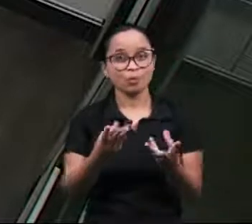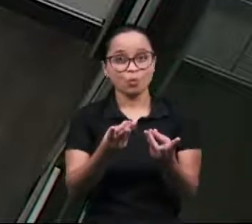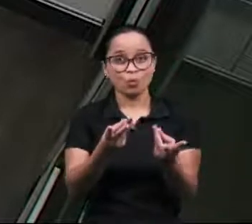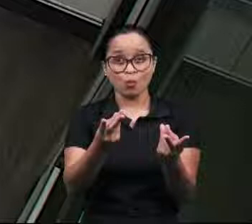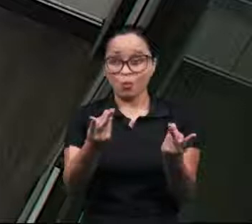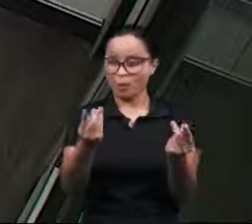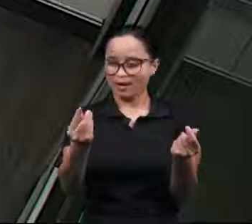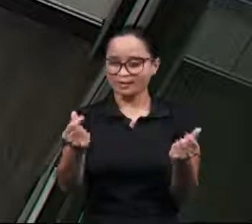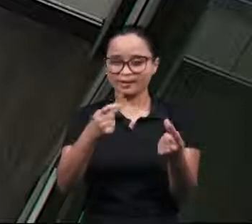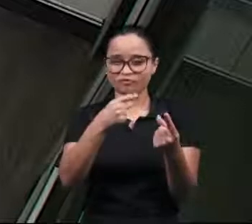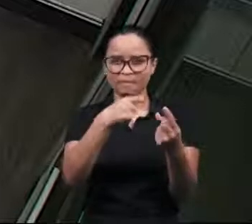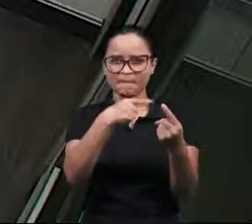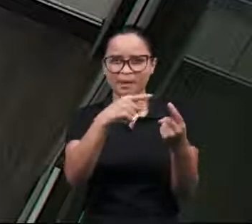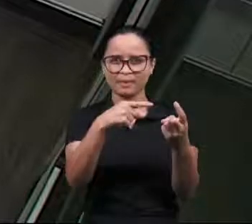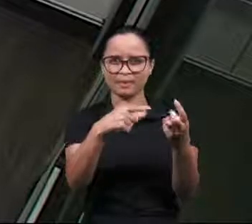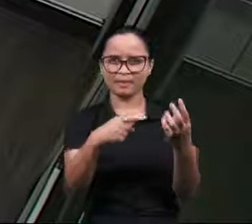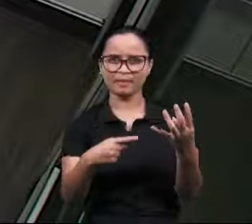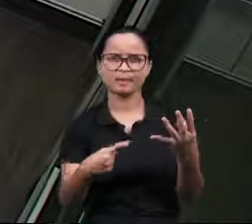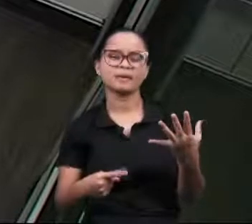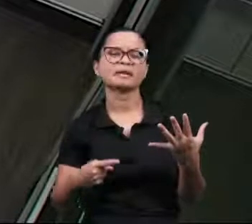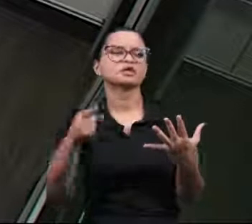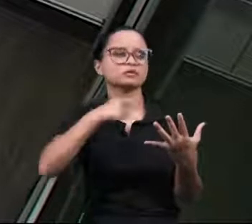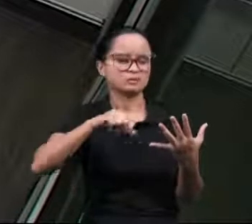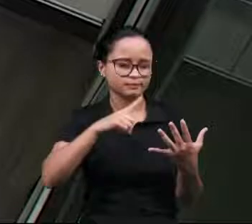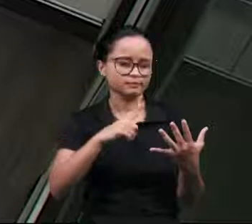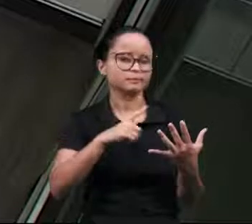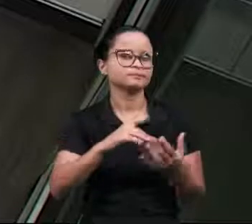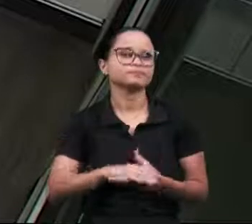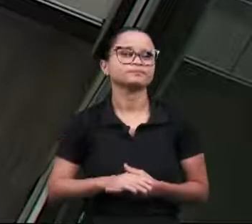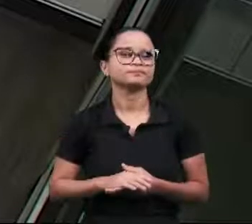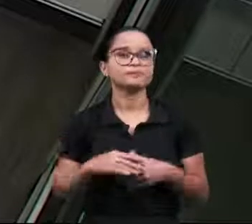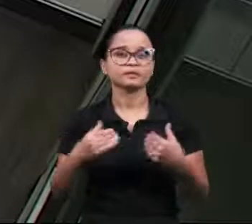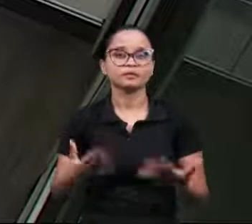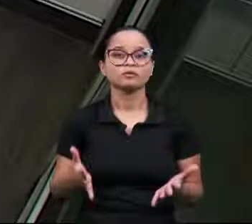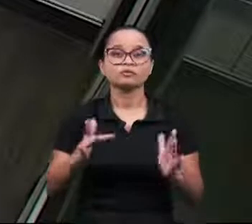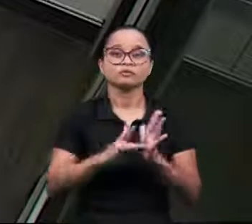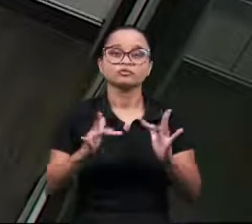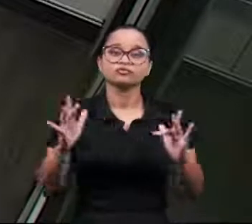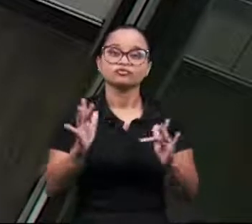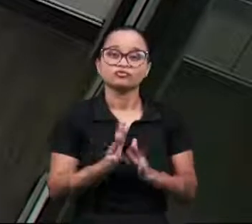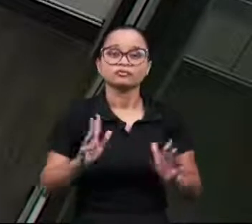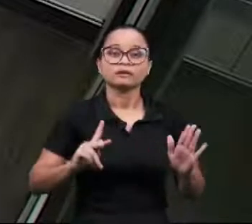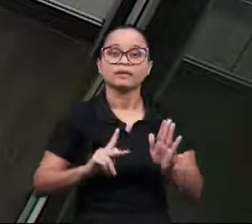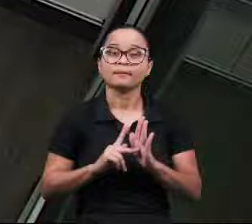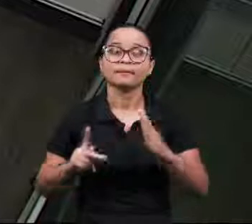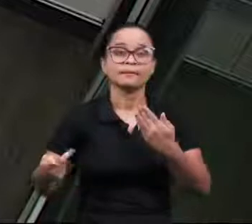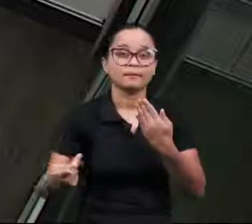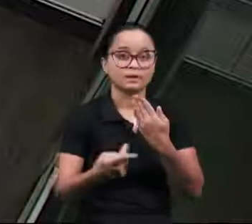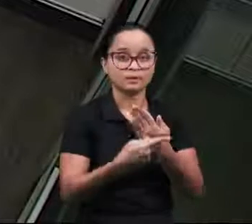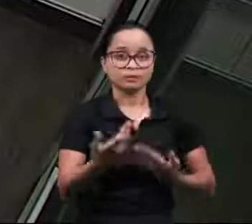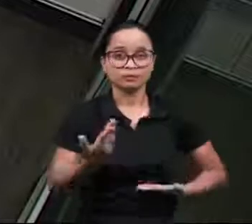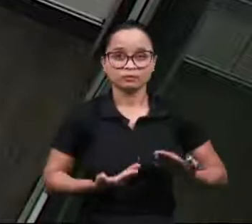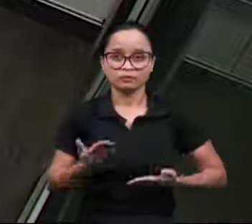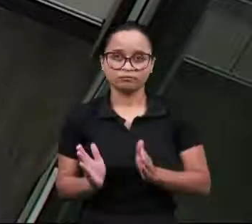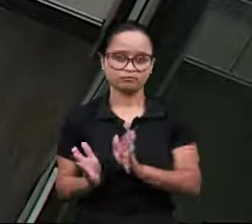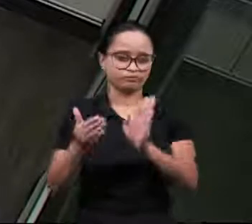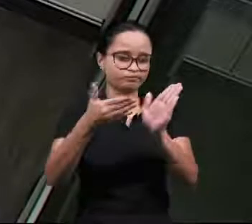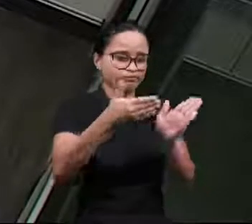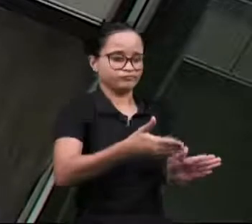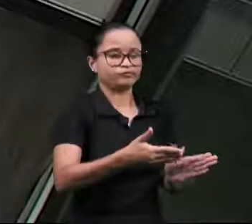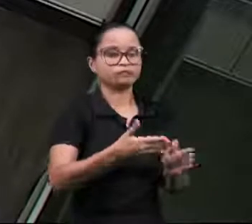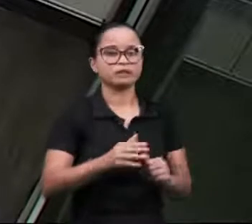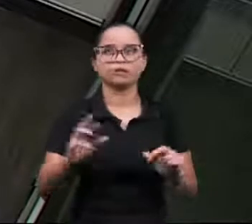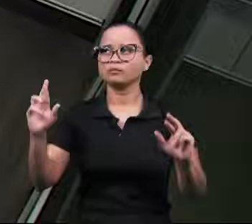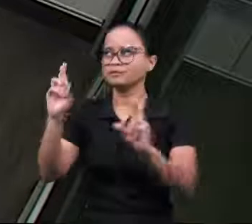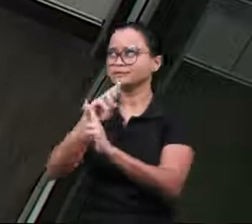vários bens que nós temos. E Jesus aplica a parábola do mordomo infiel em relação à eternidade, mostrando